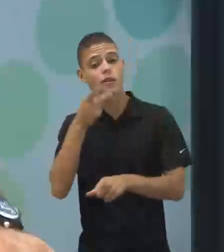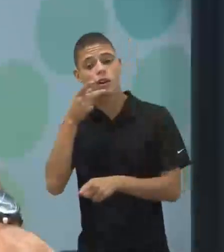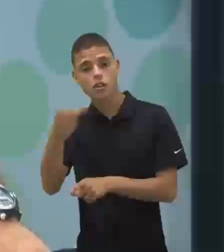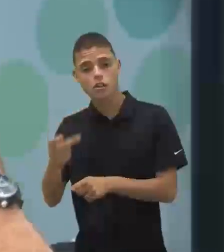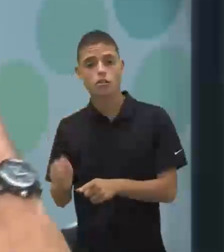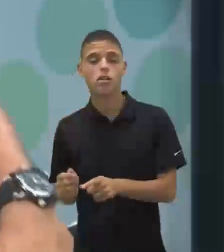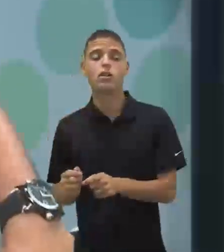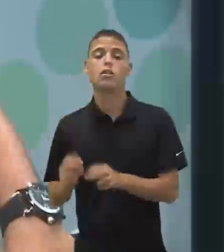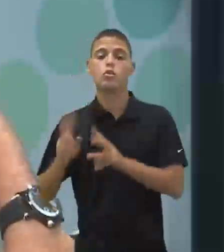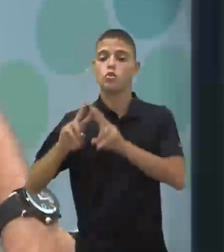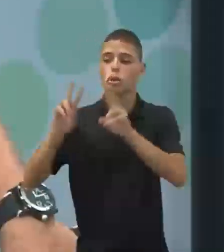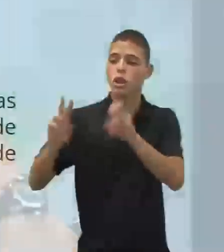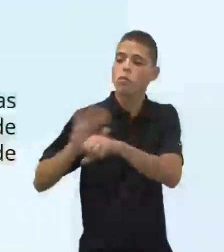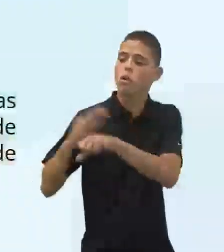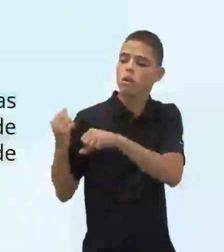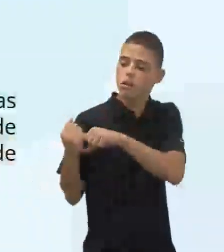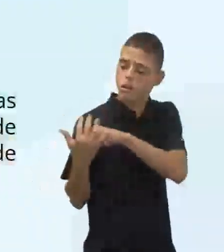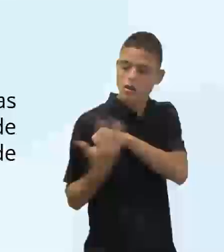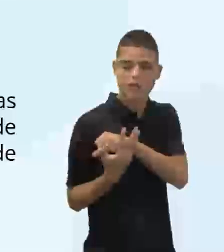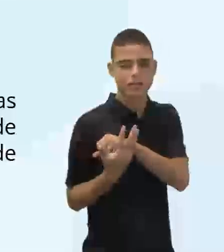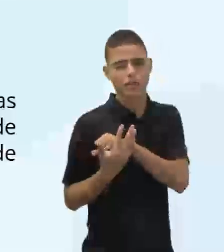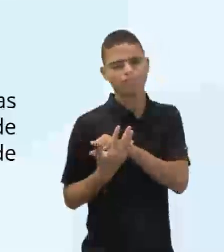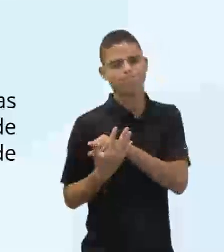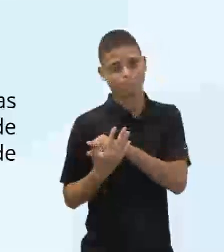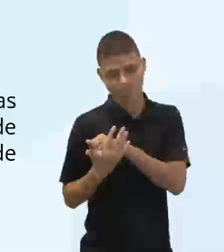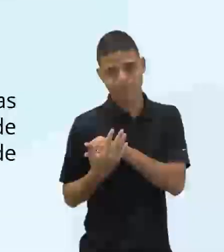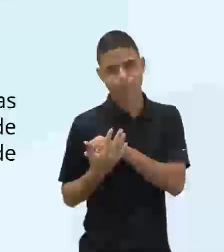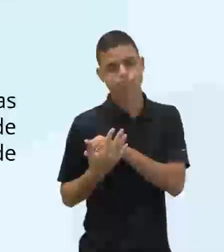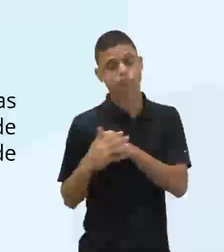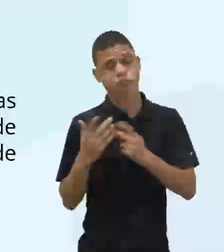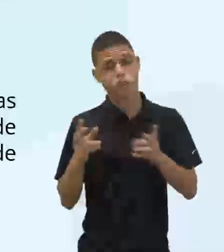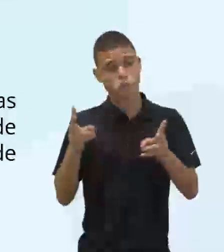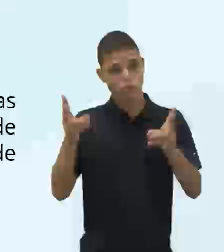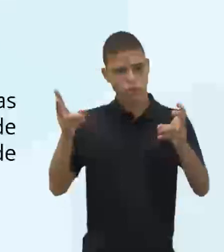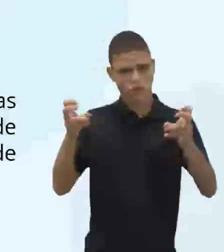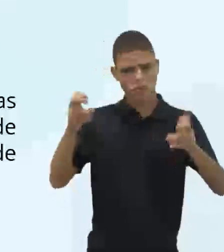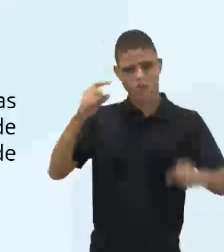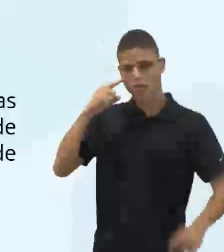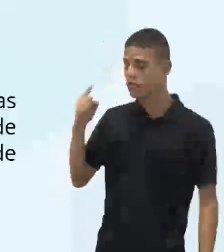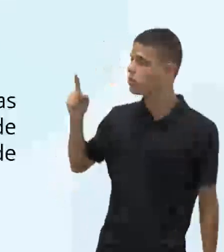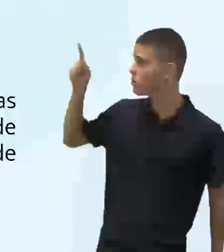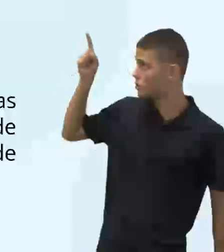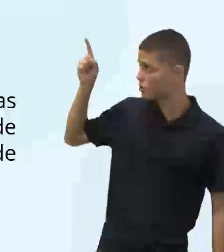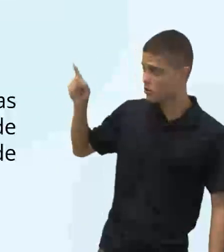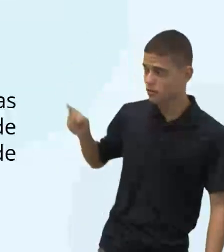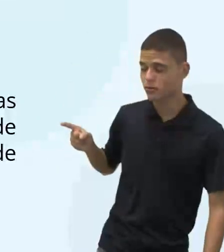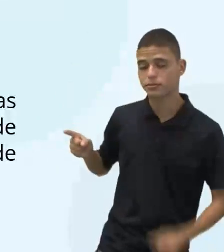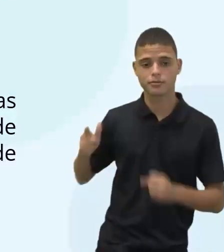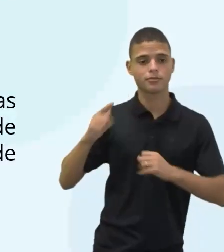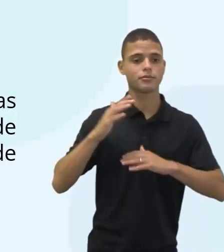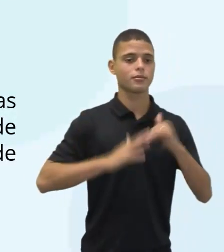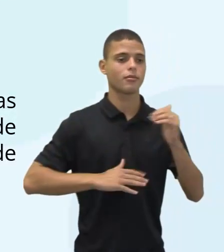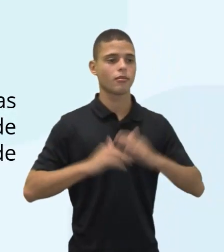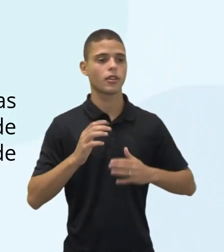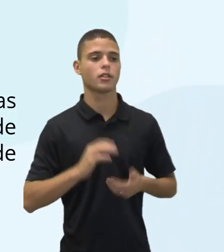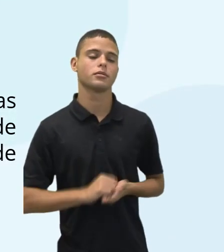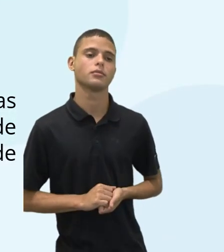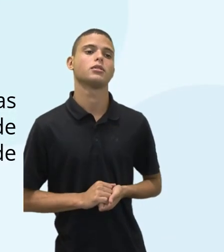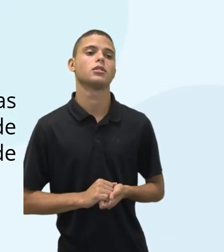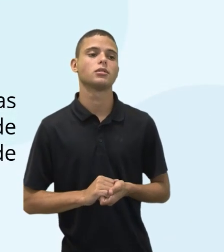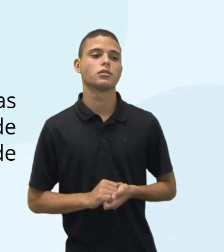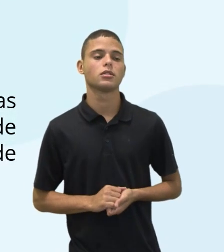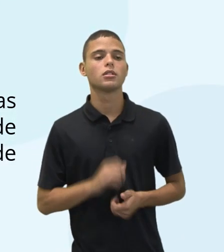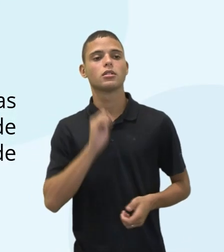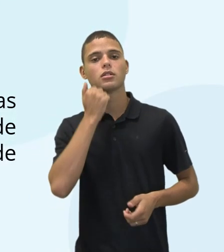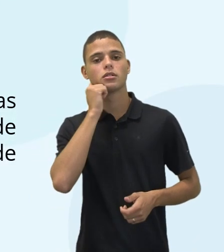pedir para deixar as habilidades ali, para a gente poder focar nelas aí. Está falando aí em ciência